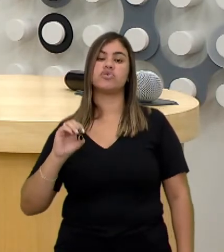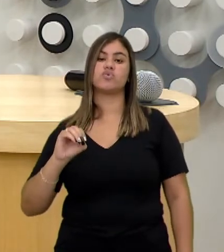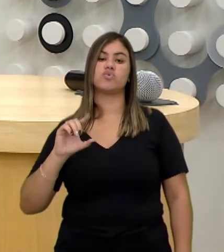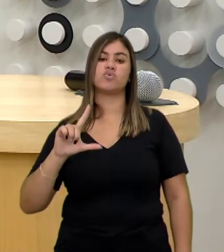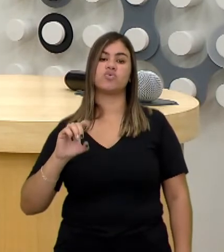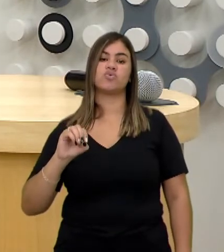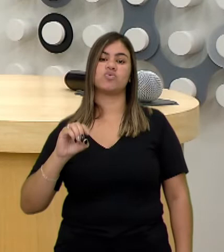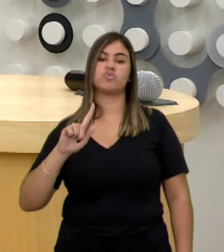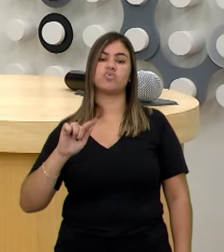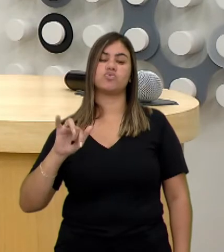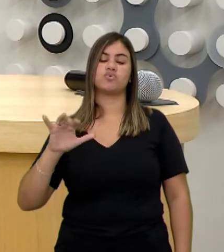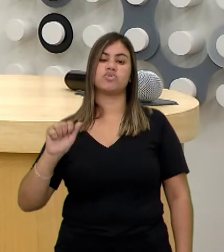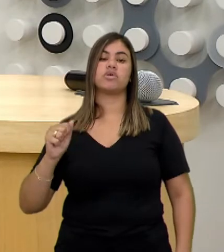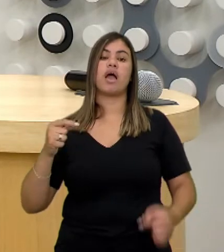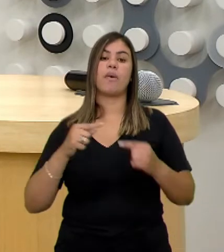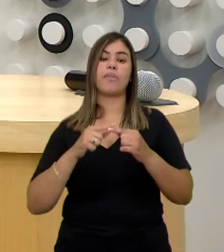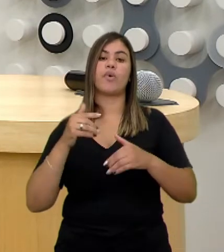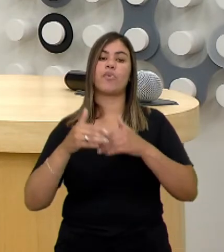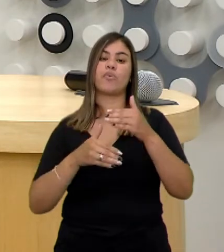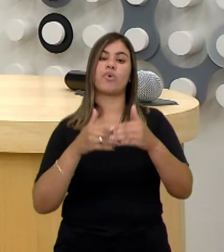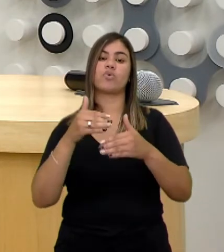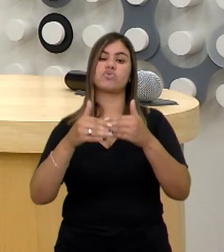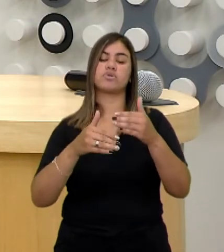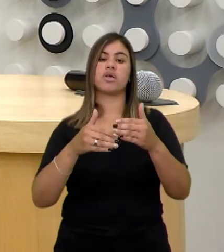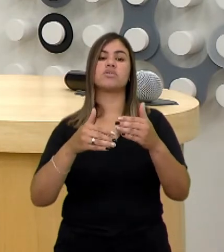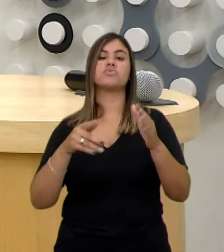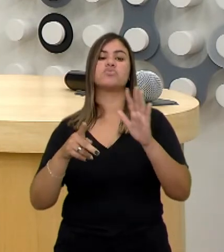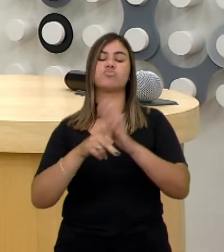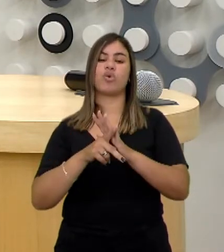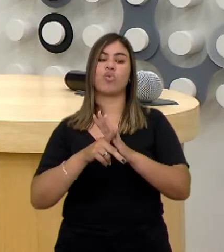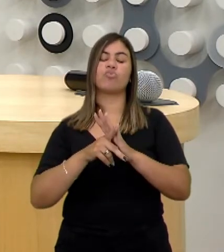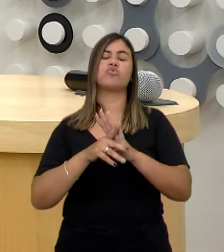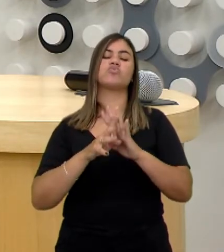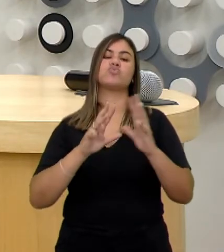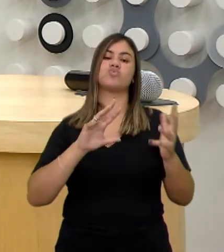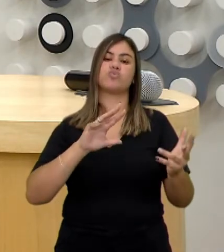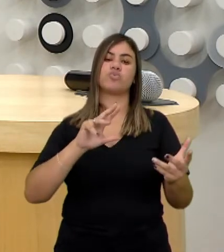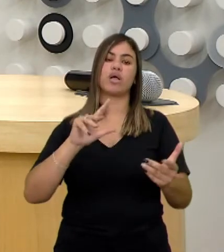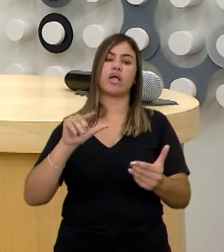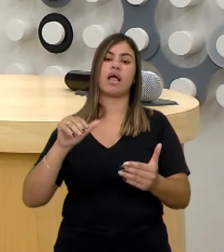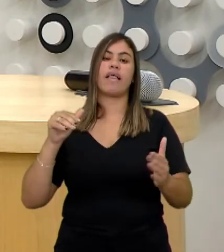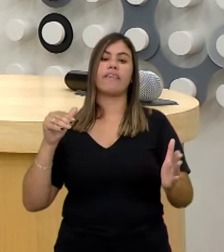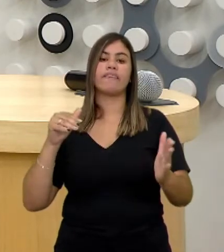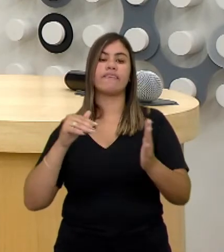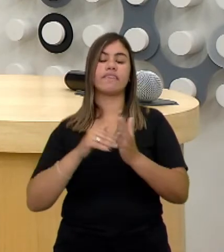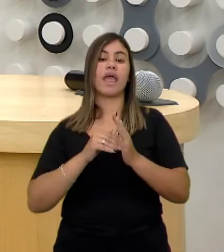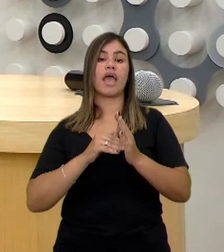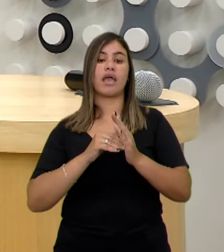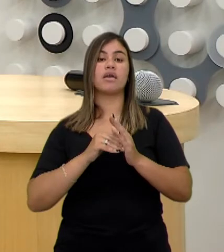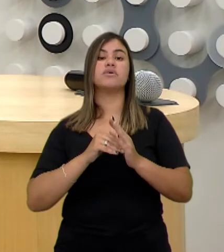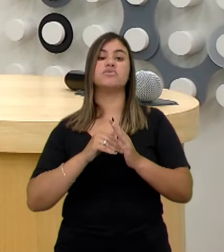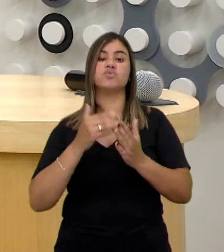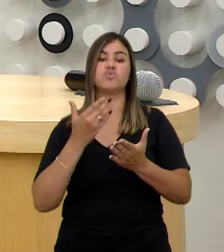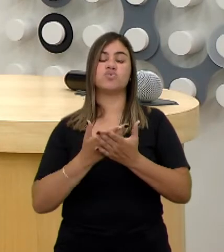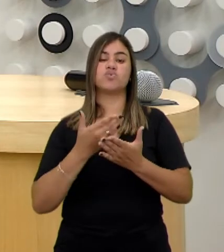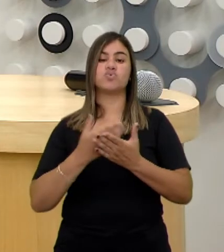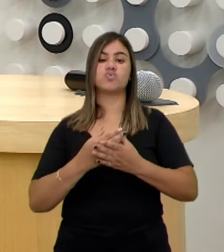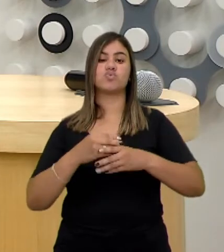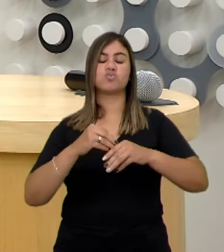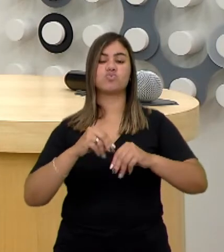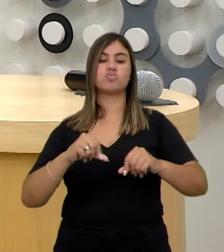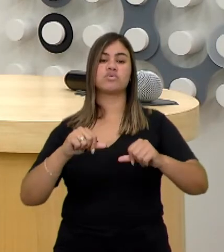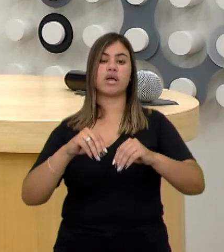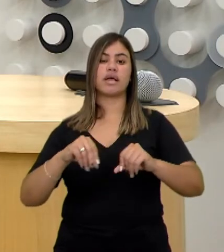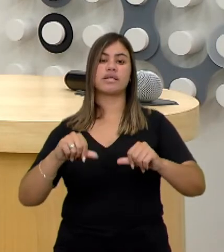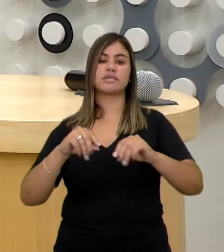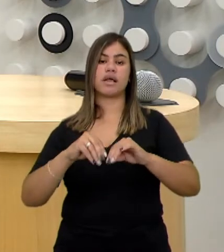aí, né, do processo aí do nosso planeta, né, chegando, né, até o estudo aí dos solos, como